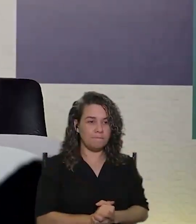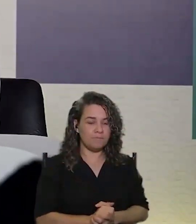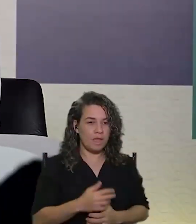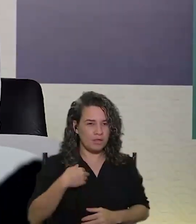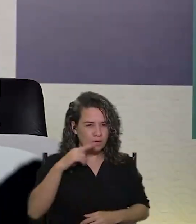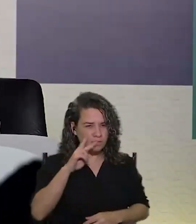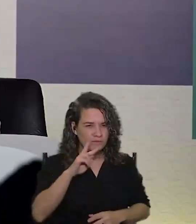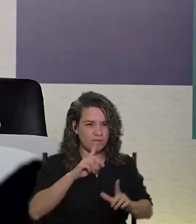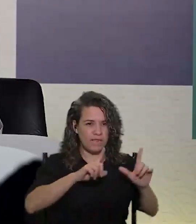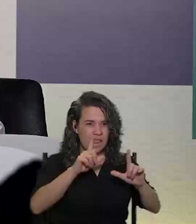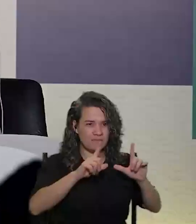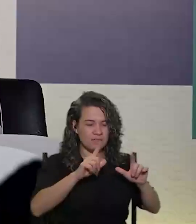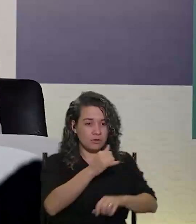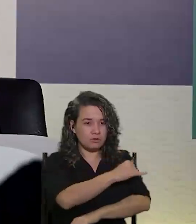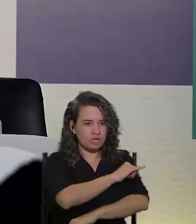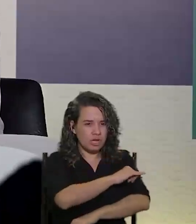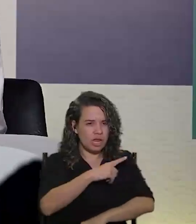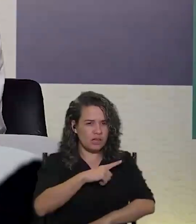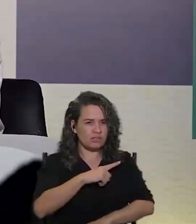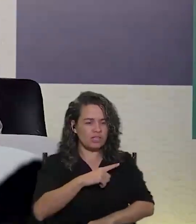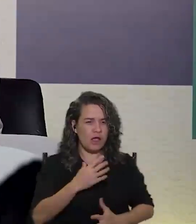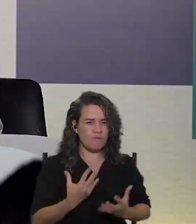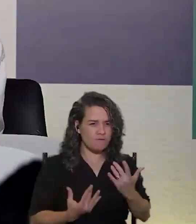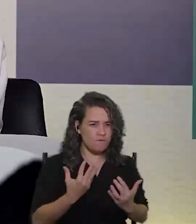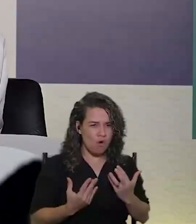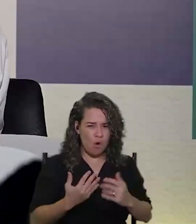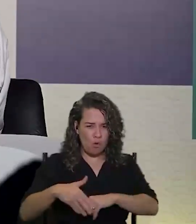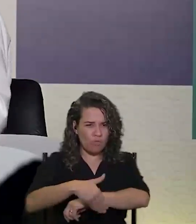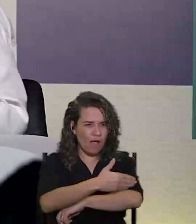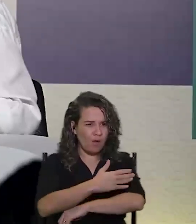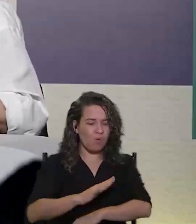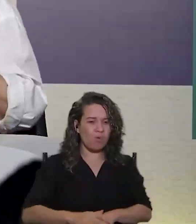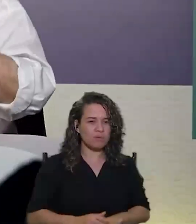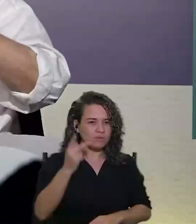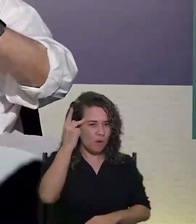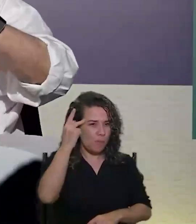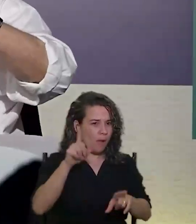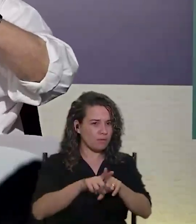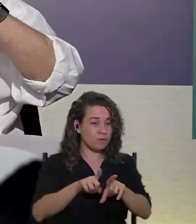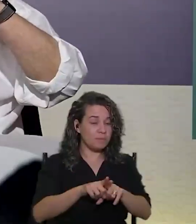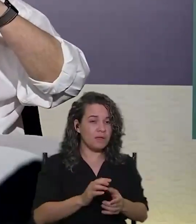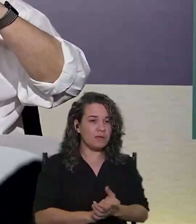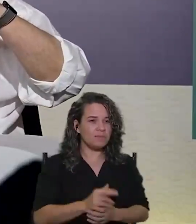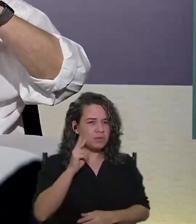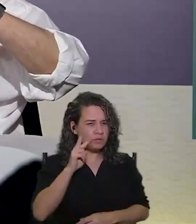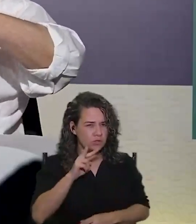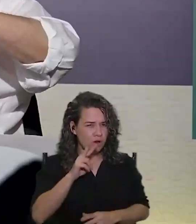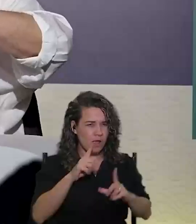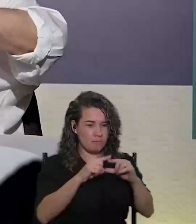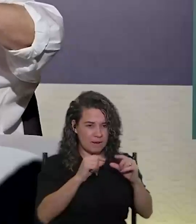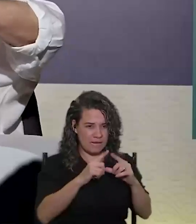rua, né? O povo estava na rua botando fogo, quebrando e tal. São Paulo também. E aí a gente olhava Brasília, sem as palavras dos